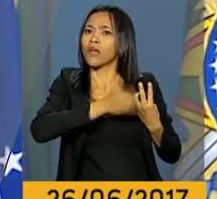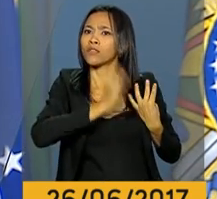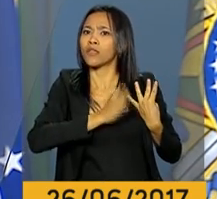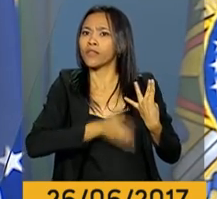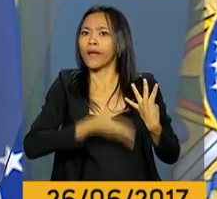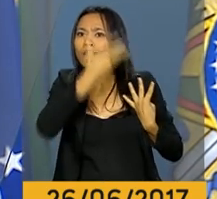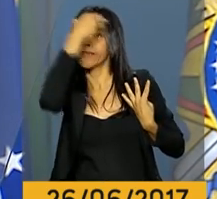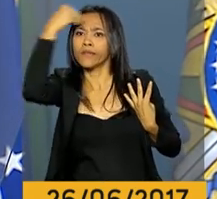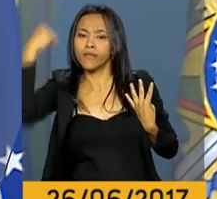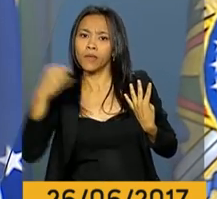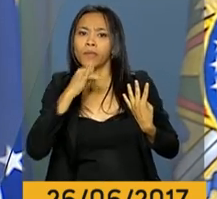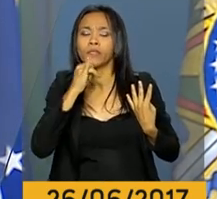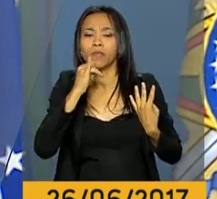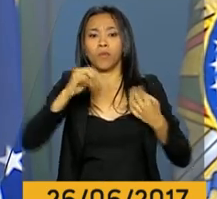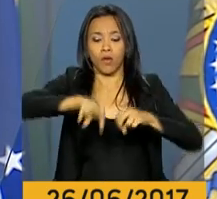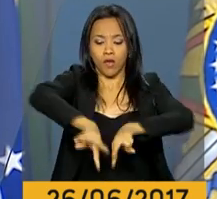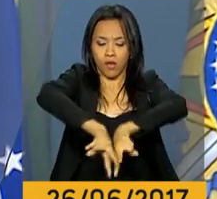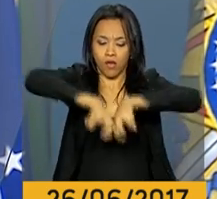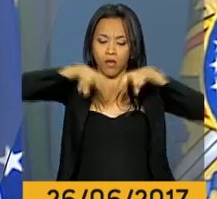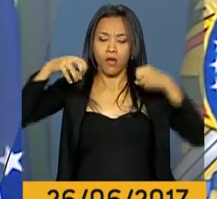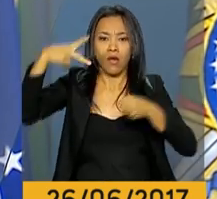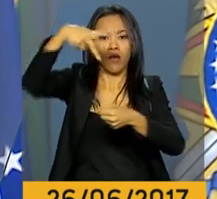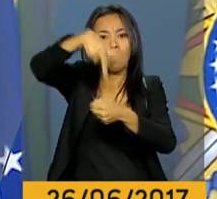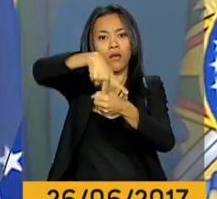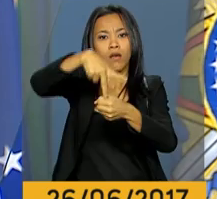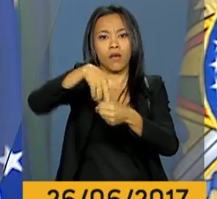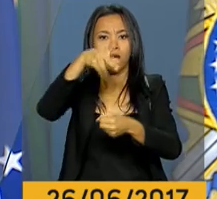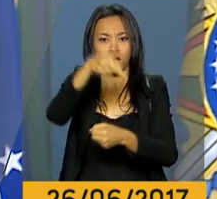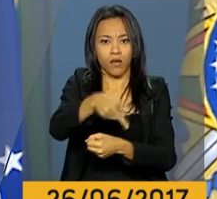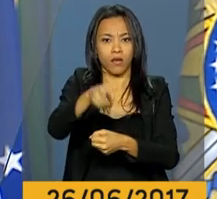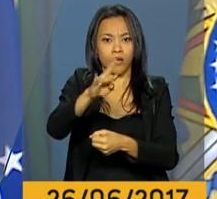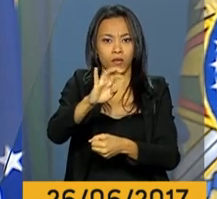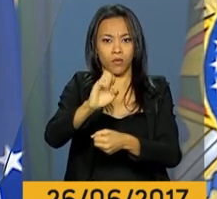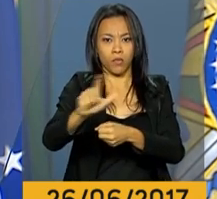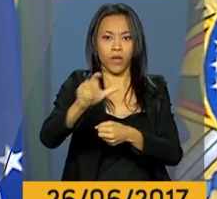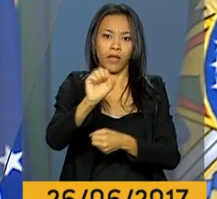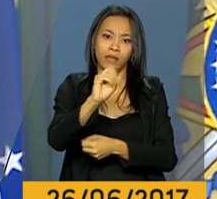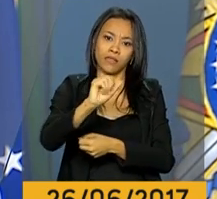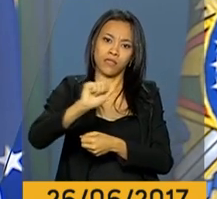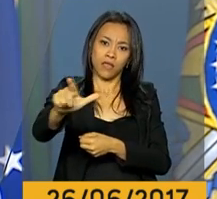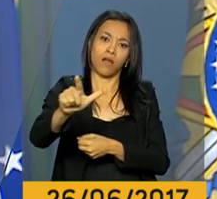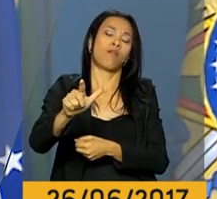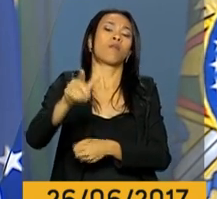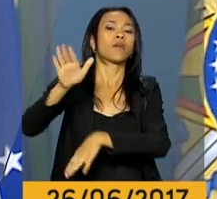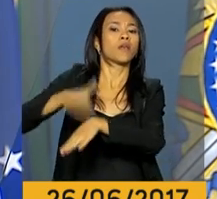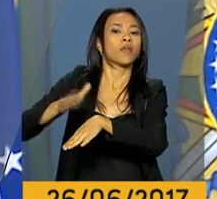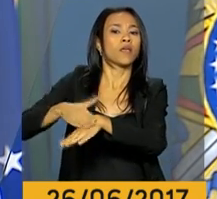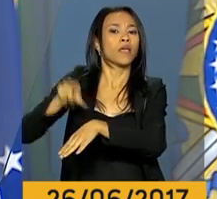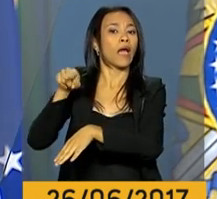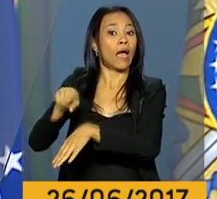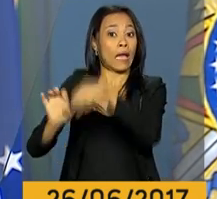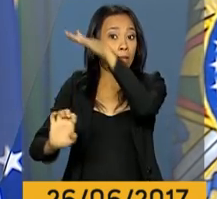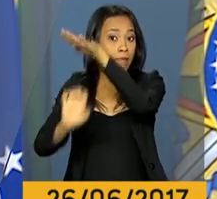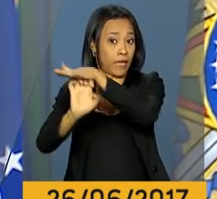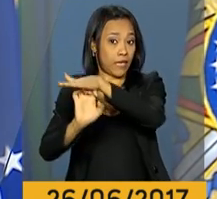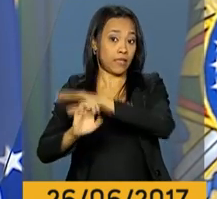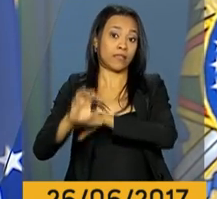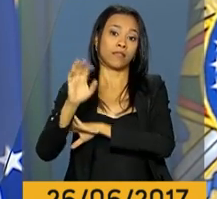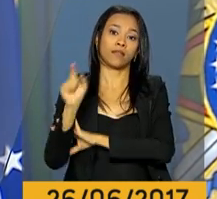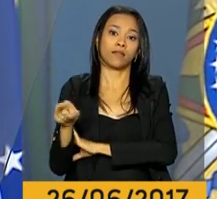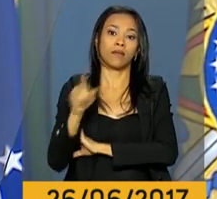pral exploração do pral onde tem a preferência da Petrobras e isto foi salientado em letras